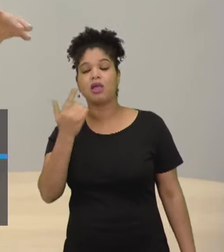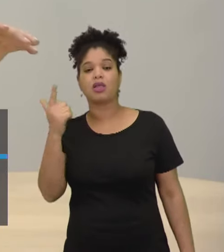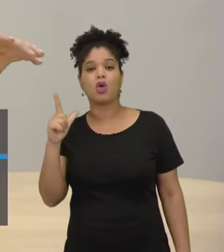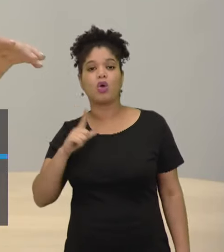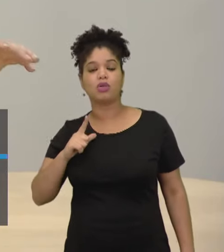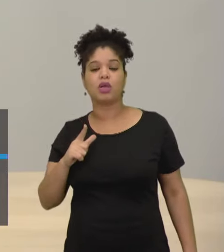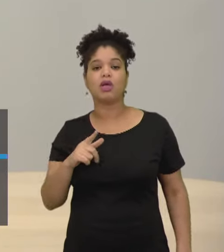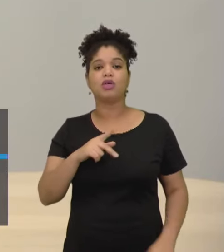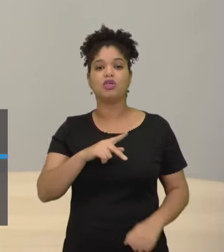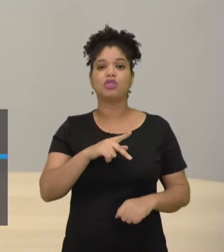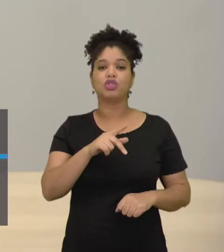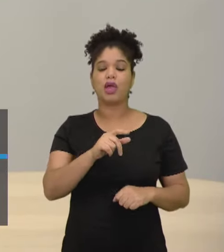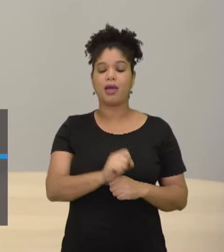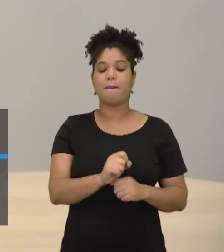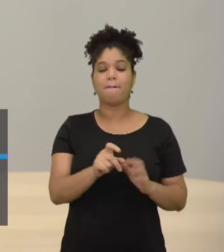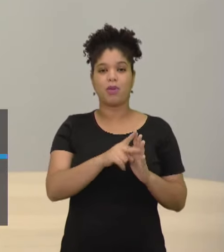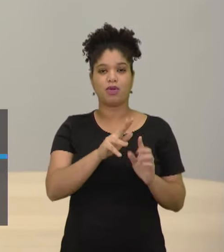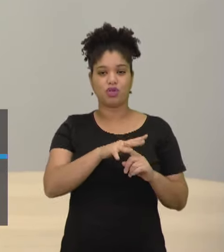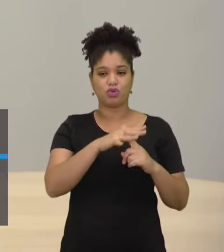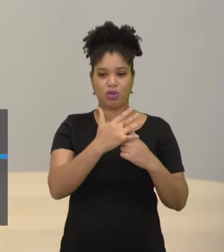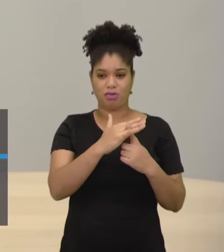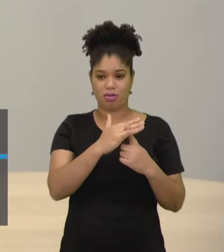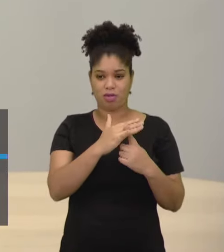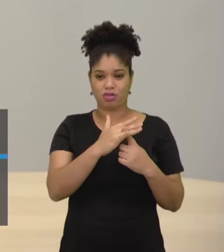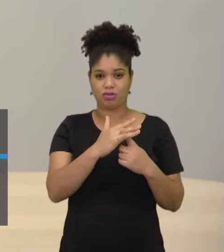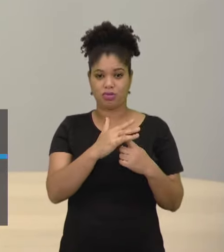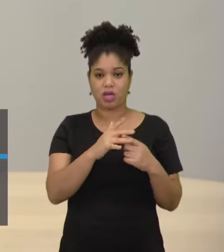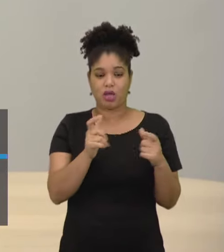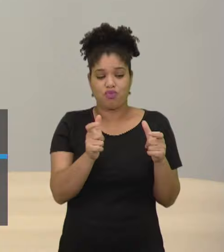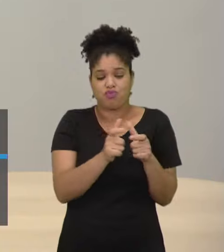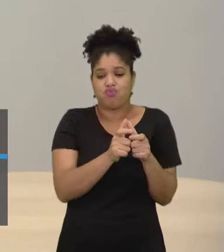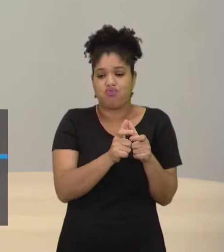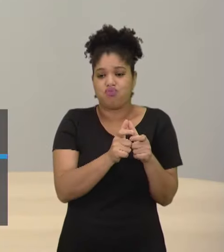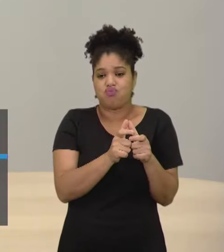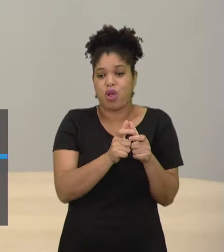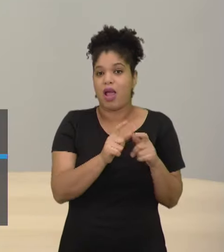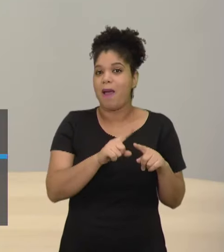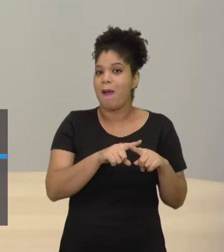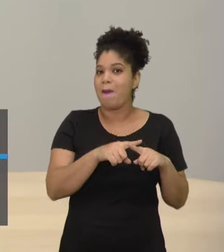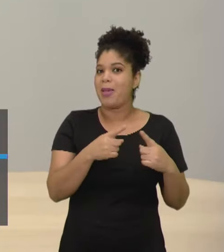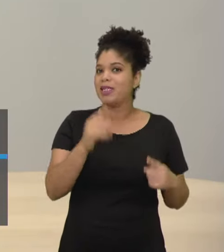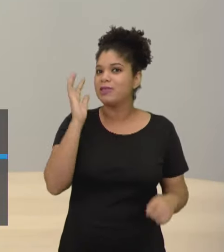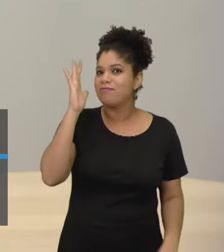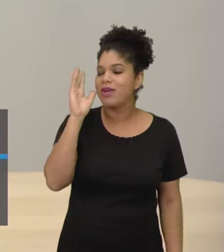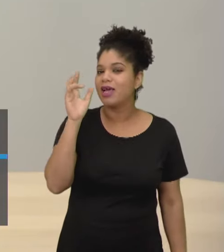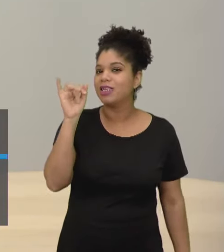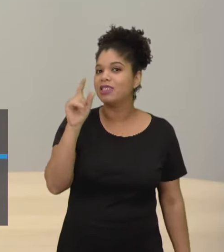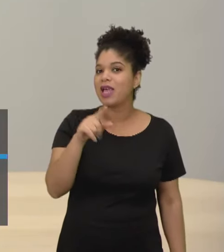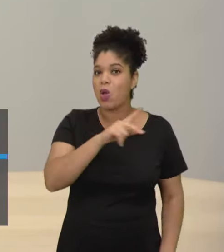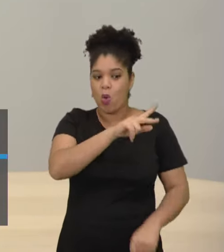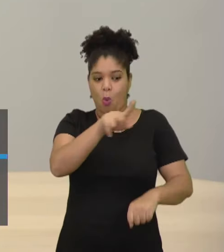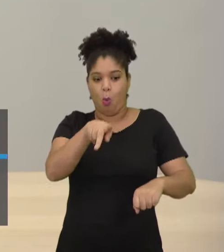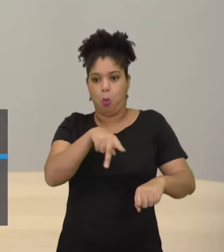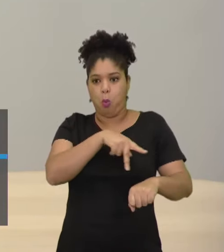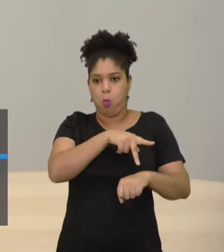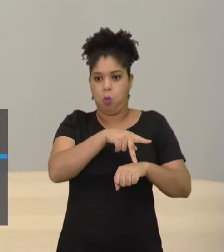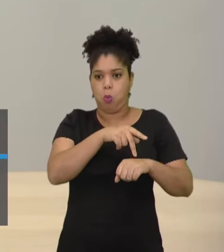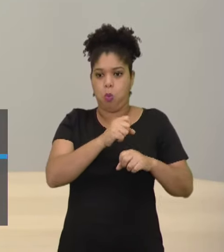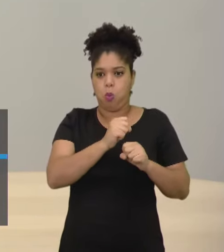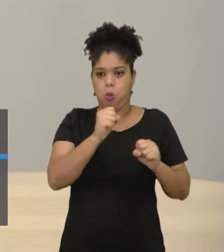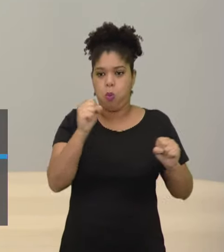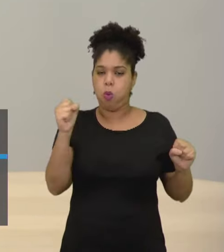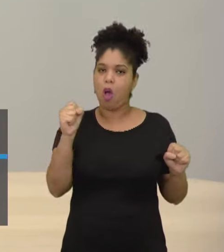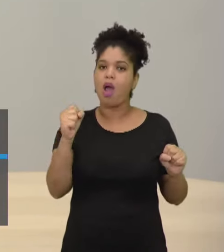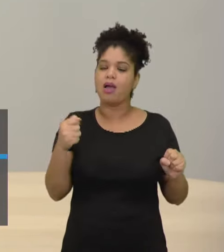sociedade pequena. Outra coisa é quando você já está numa realidade de um Estado nacional. Por isso que isso tem que ser